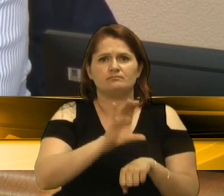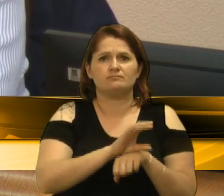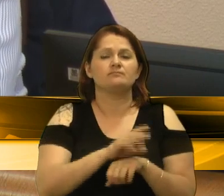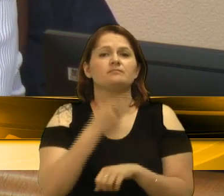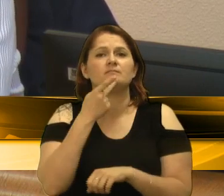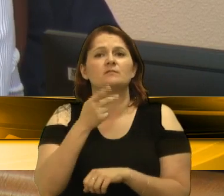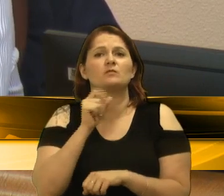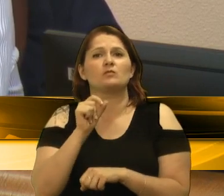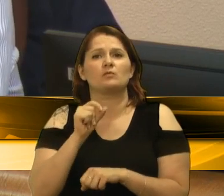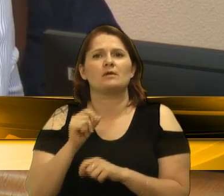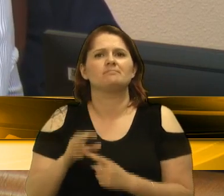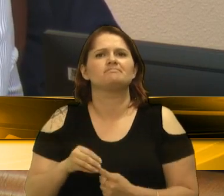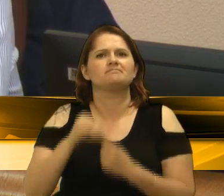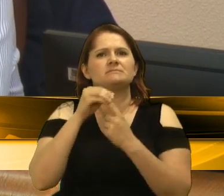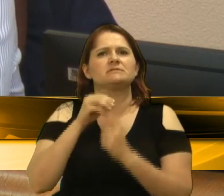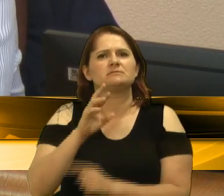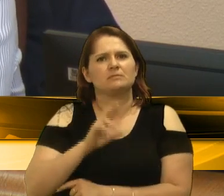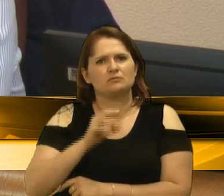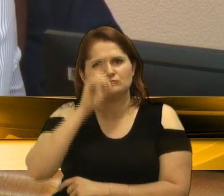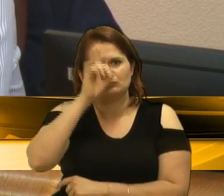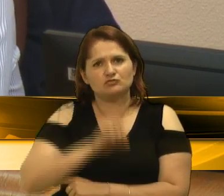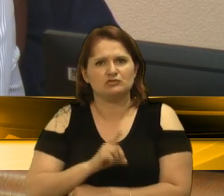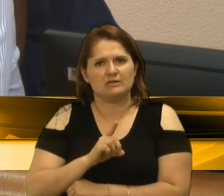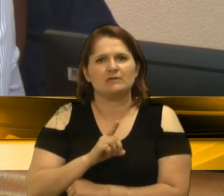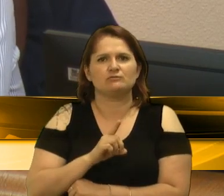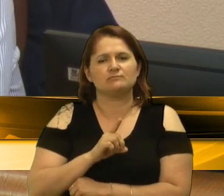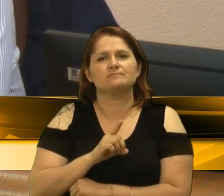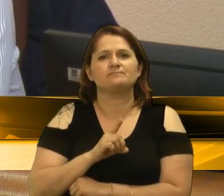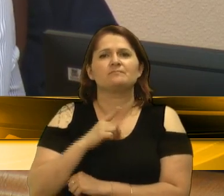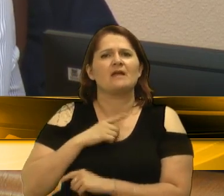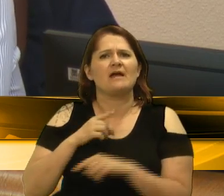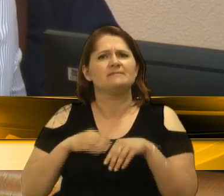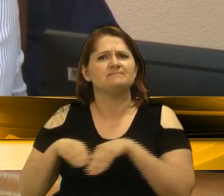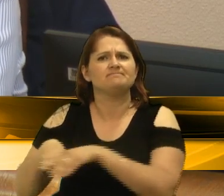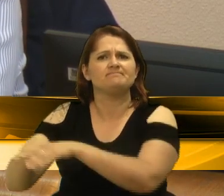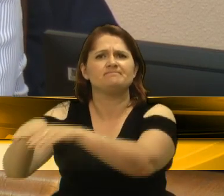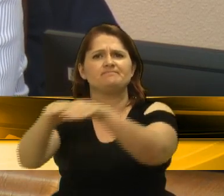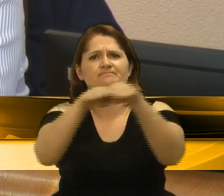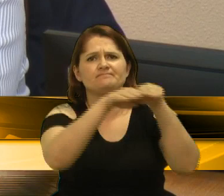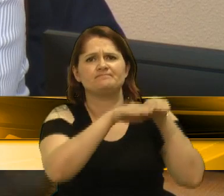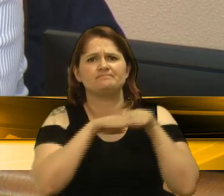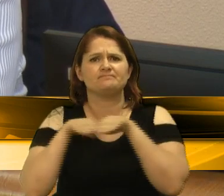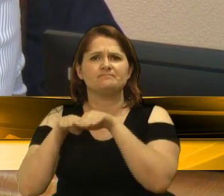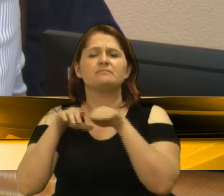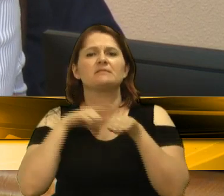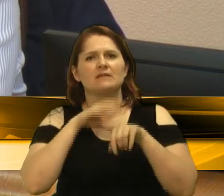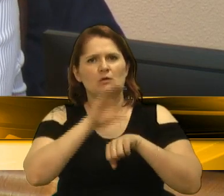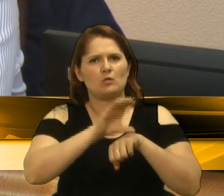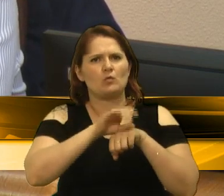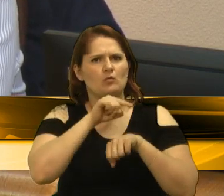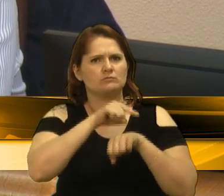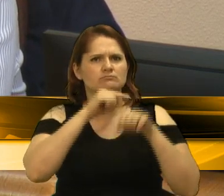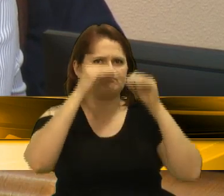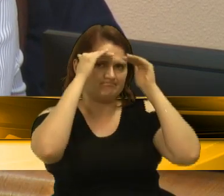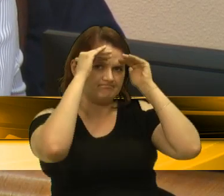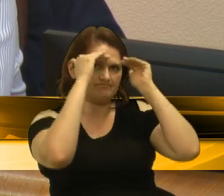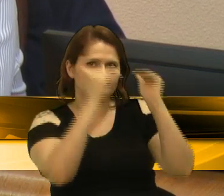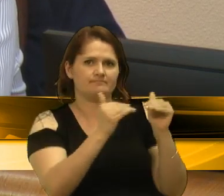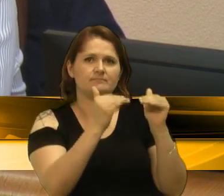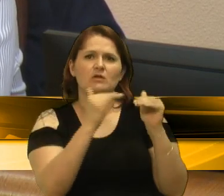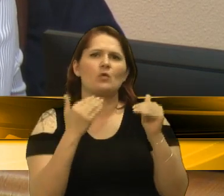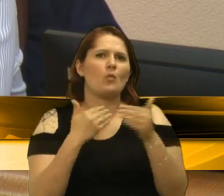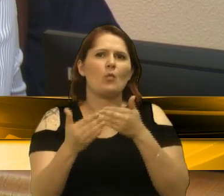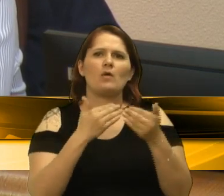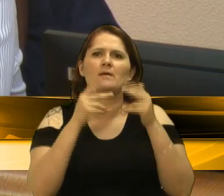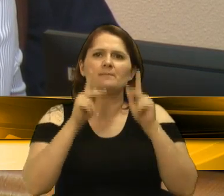fundamentais dos direitos individuais, coletivos, sociais e políticos, universalmente consagrados e reconhecidos pela Constituição Federal, a todas as pessoas no âmbito de